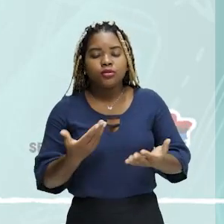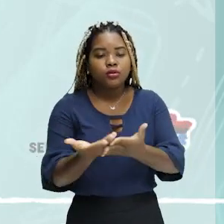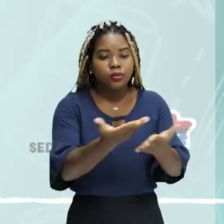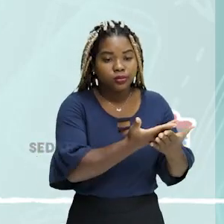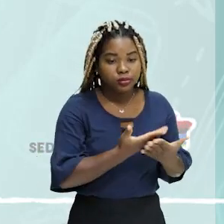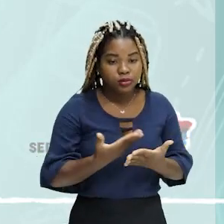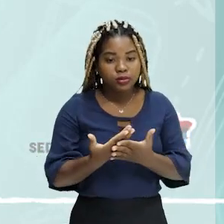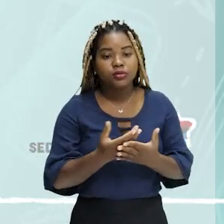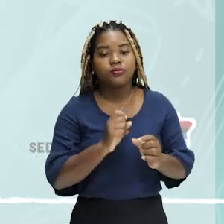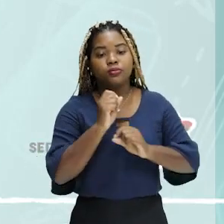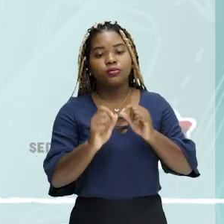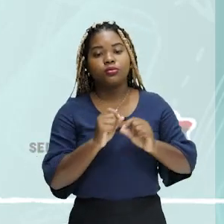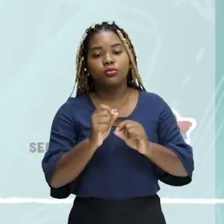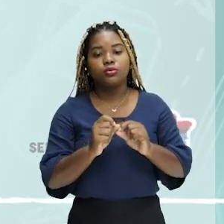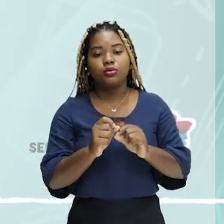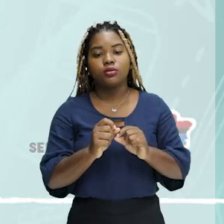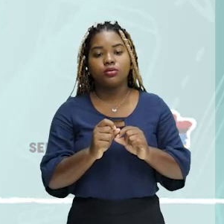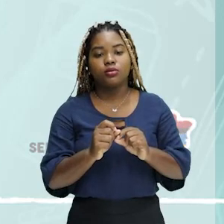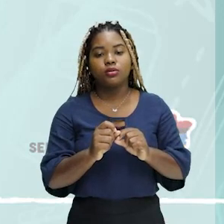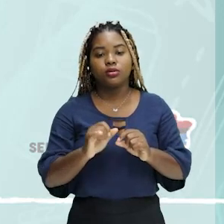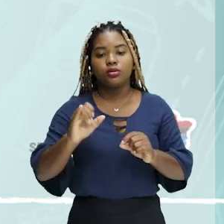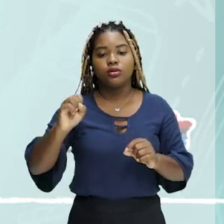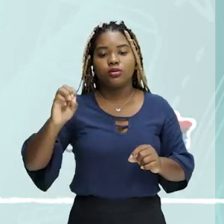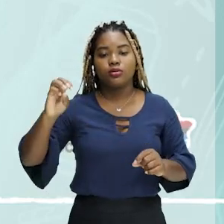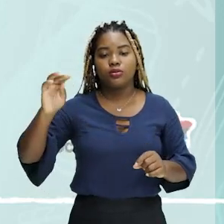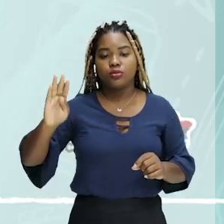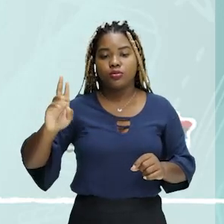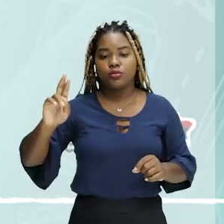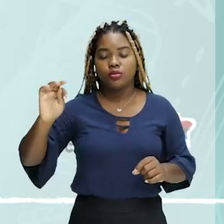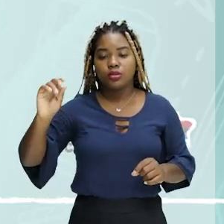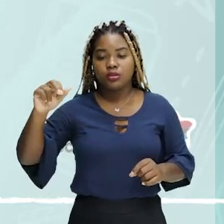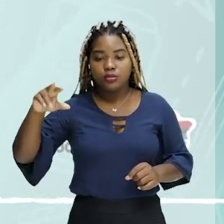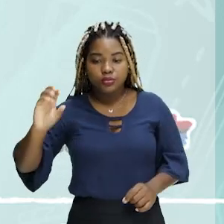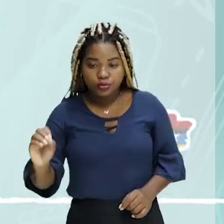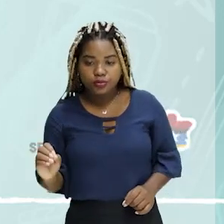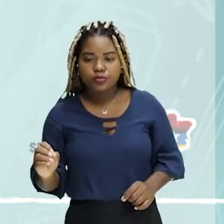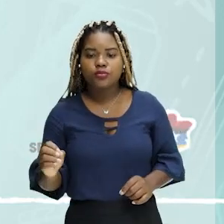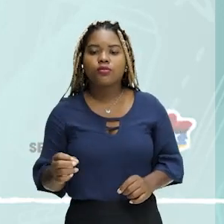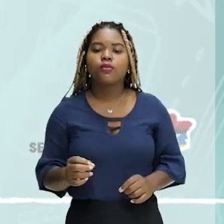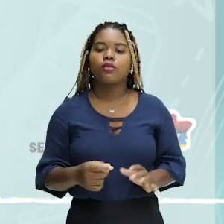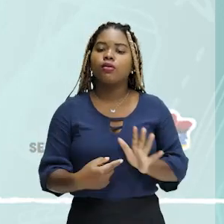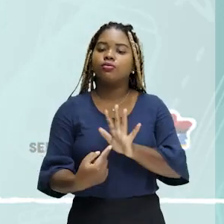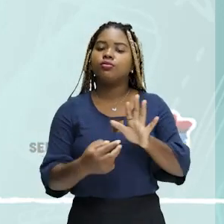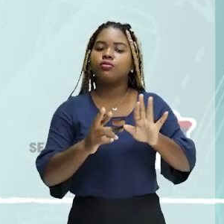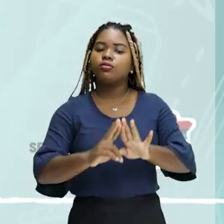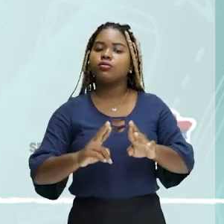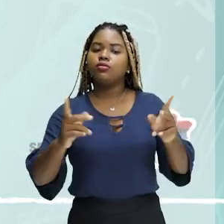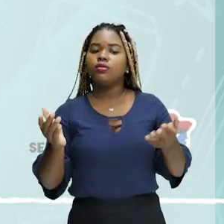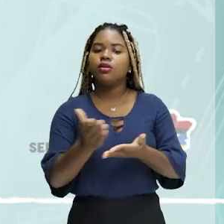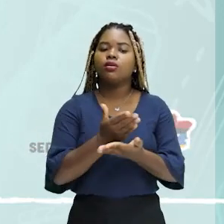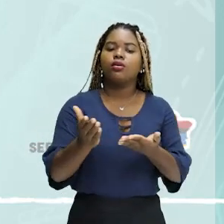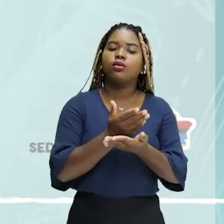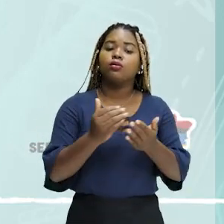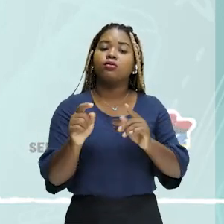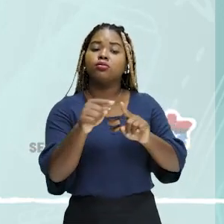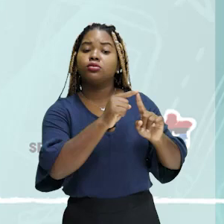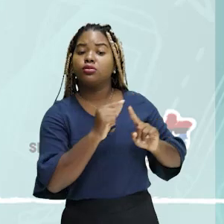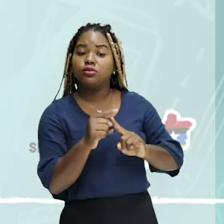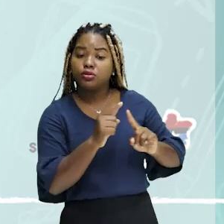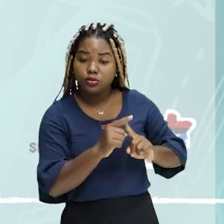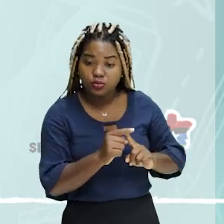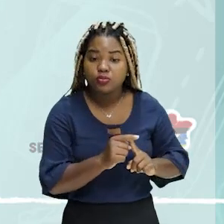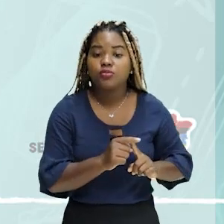síntese do isobutano, né, o metilpropano, mostrando a diferença entre algumas propriedades